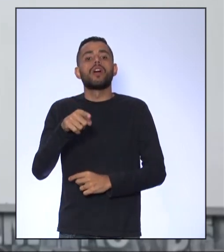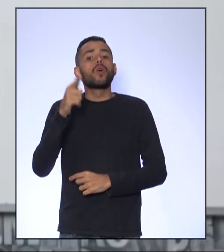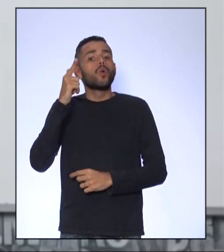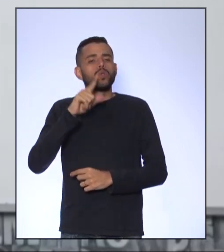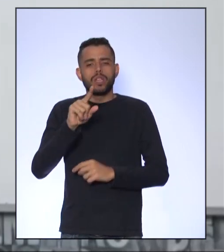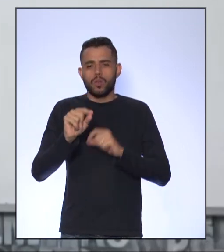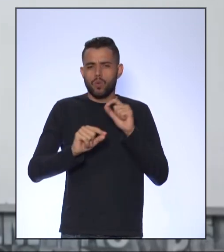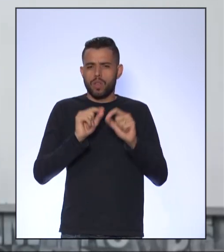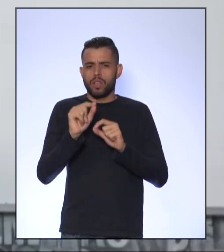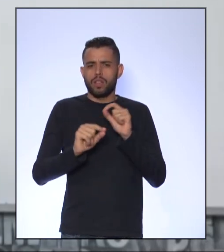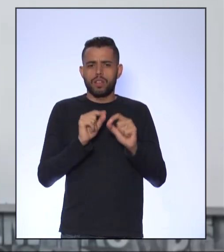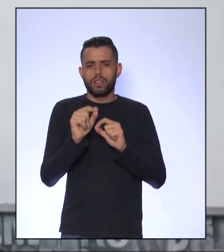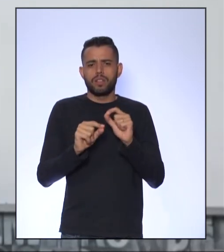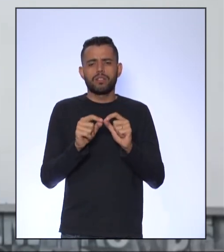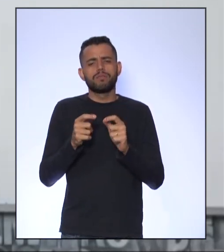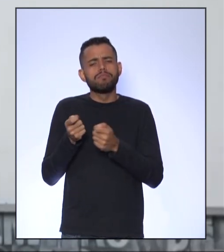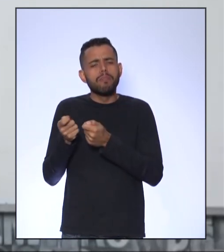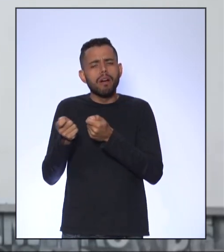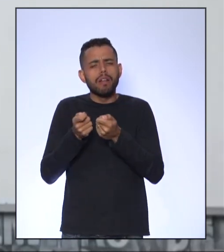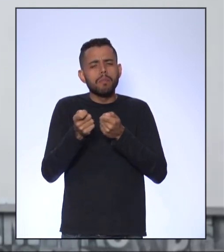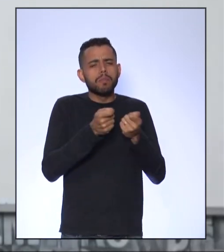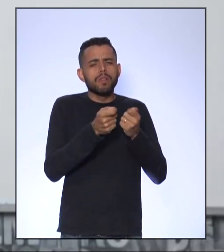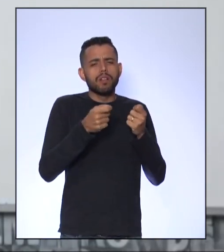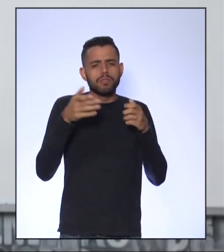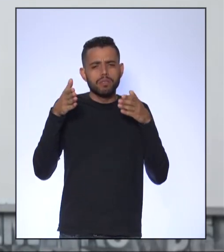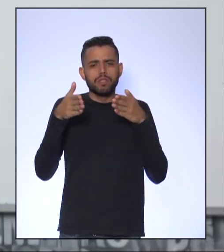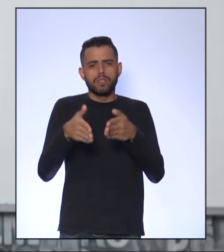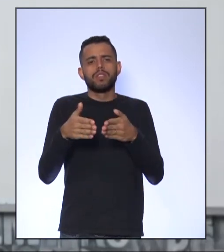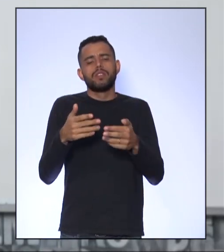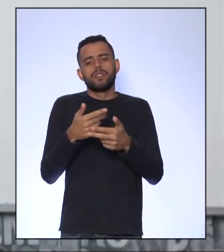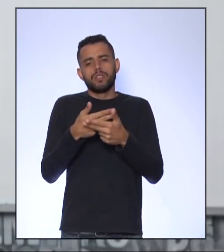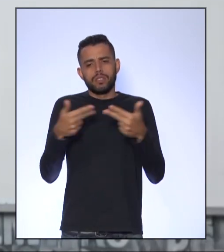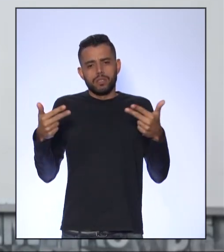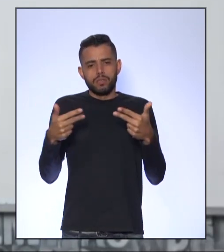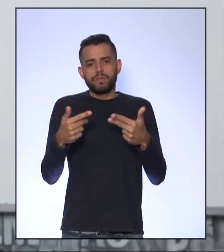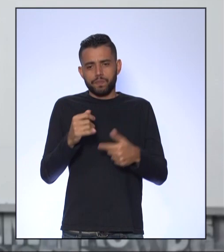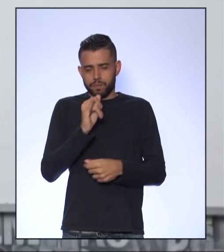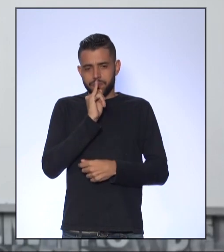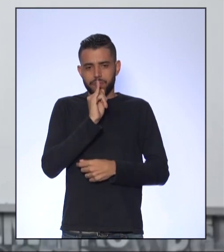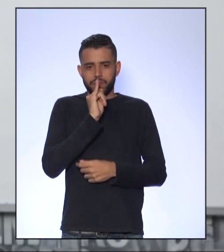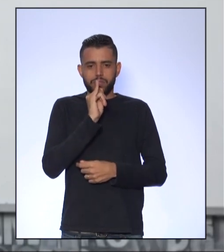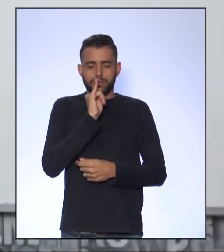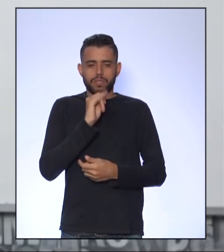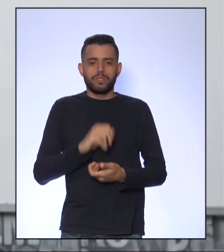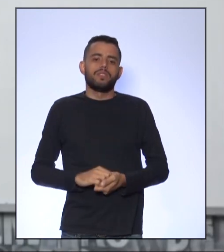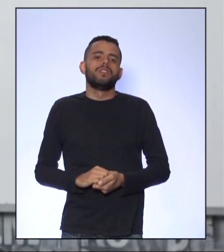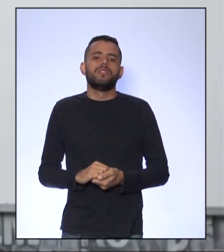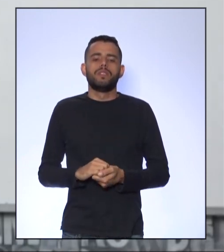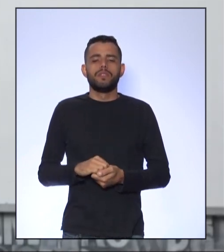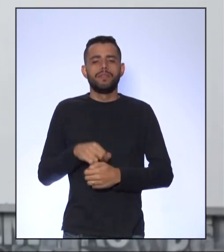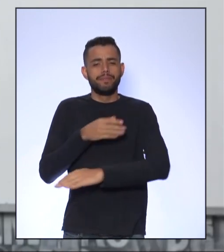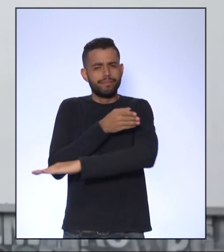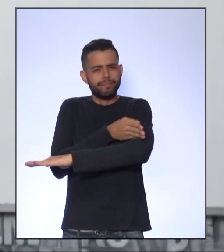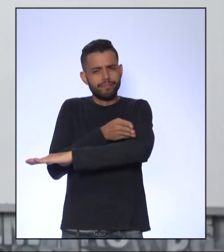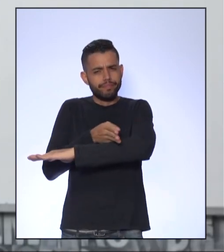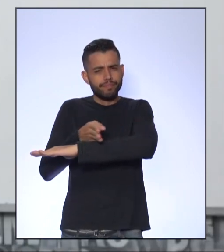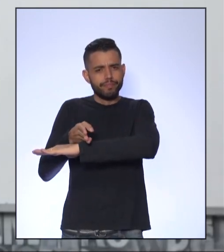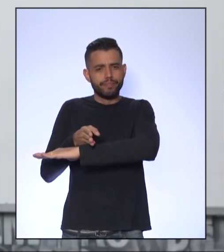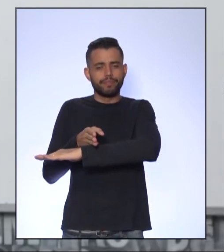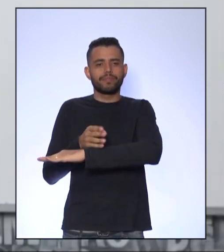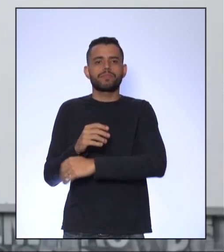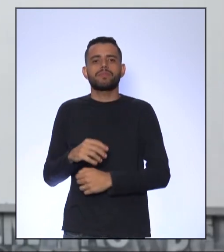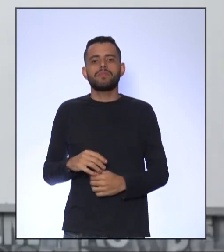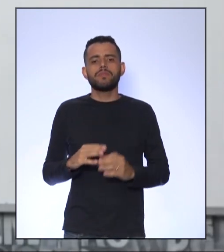consegue manipular, alienar e formar as coisas. Vou te dar um exemplo. Ao longo da Idade Média, a